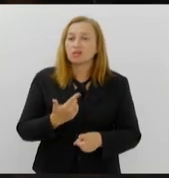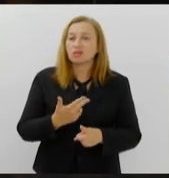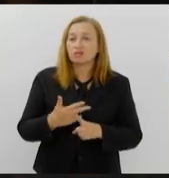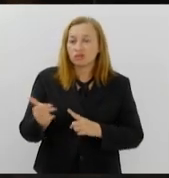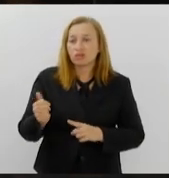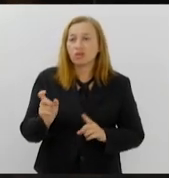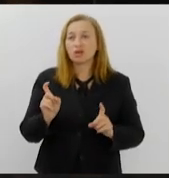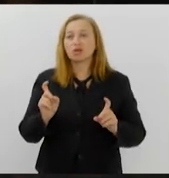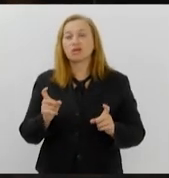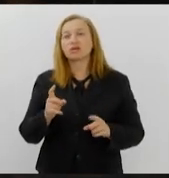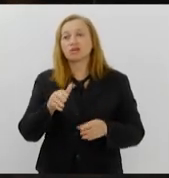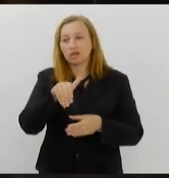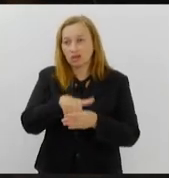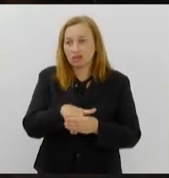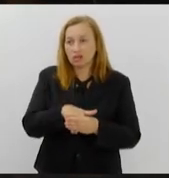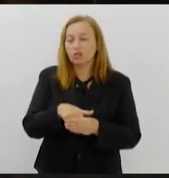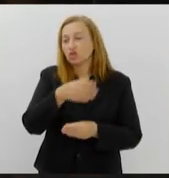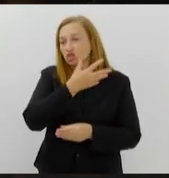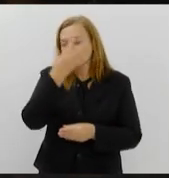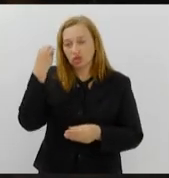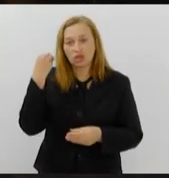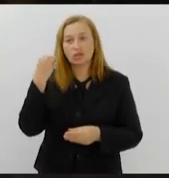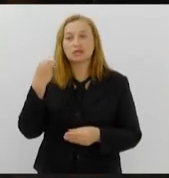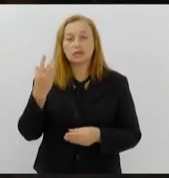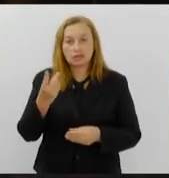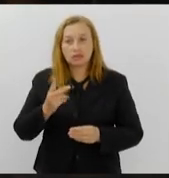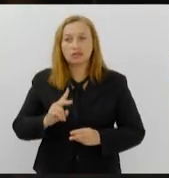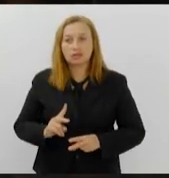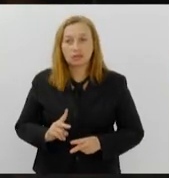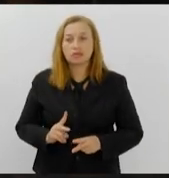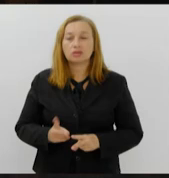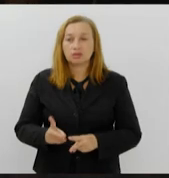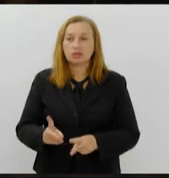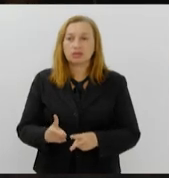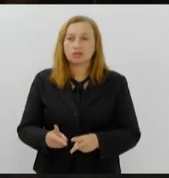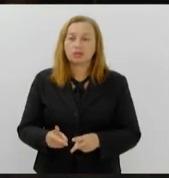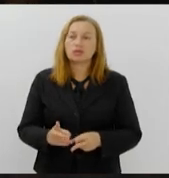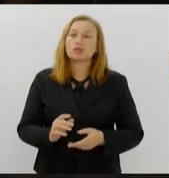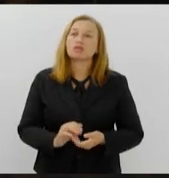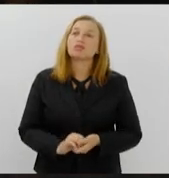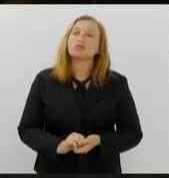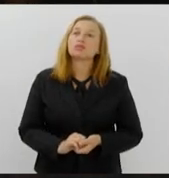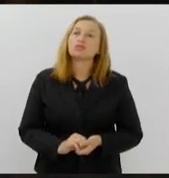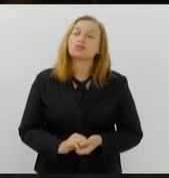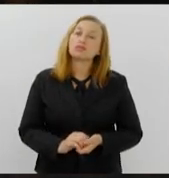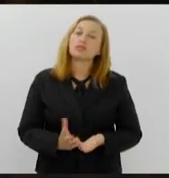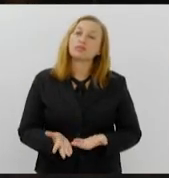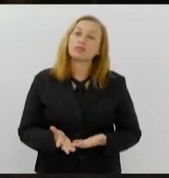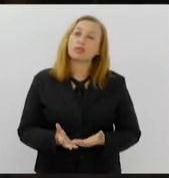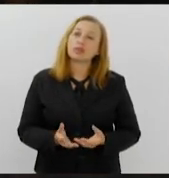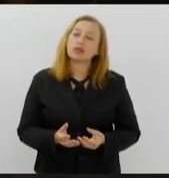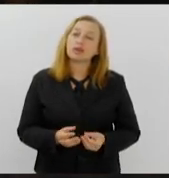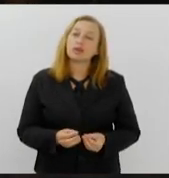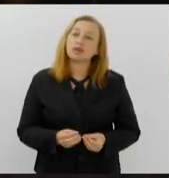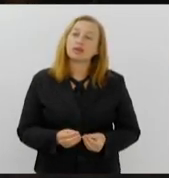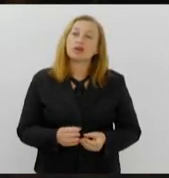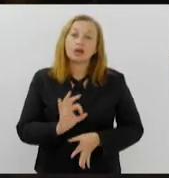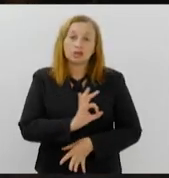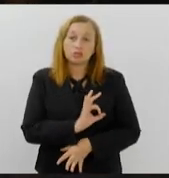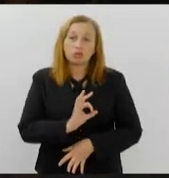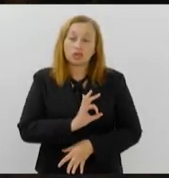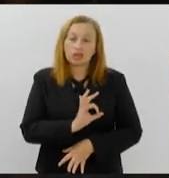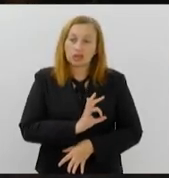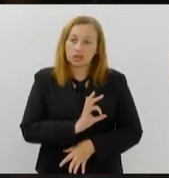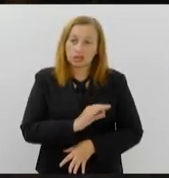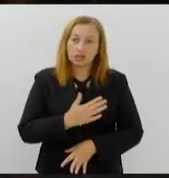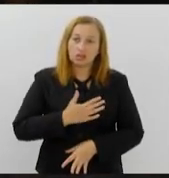um êxito numa eleição, eles esquecem, né, do segmento a qual eles prometeram. Sucatearam a eleição, as polícias do Rio de Janeiro,